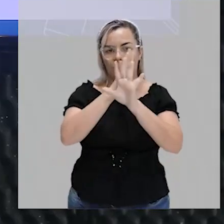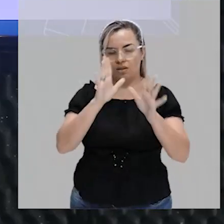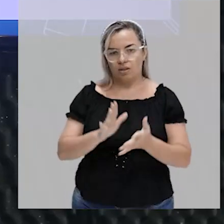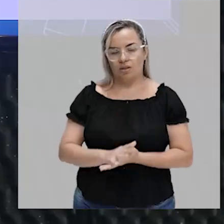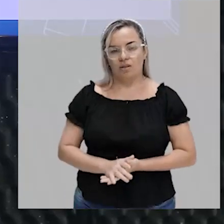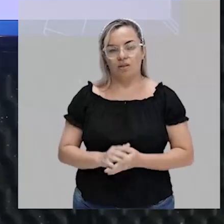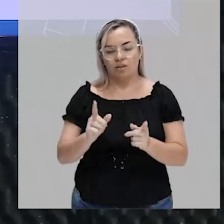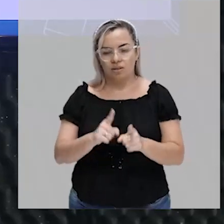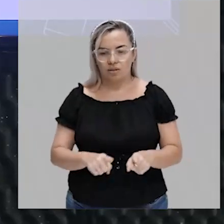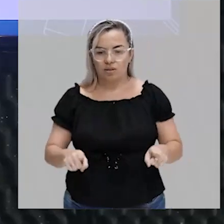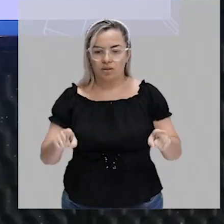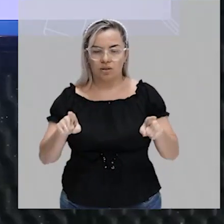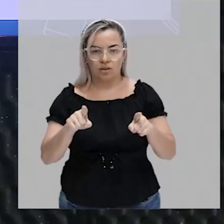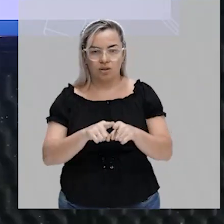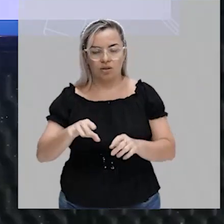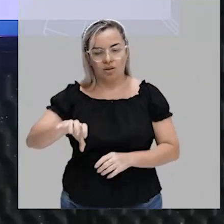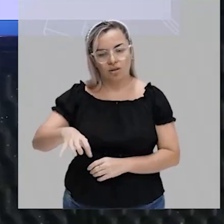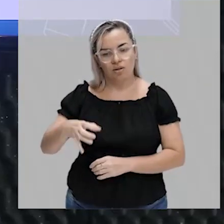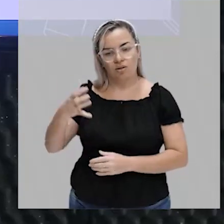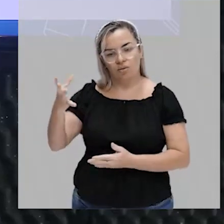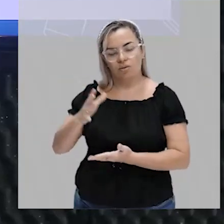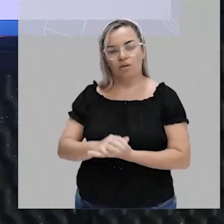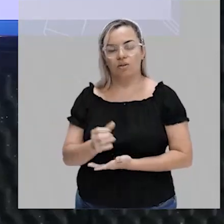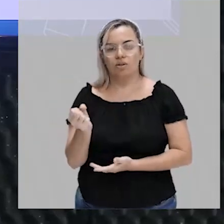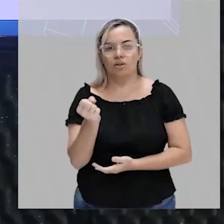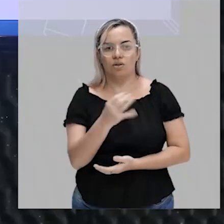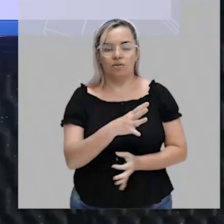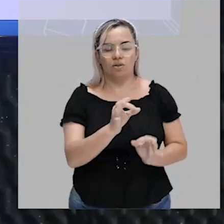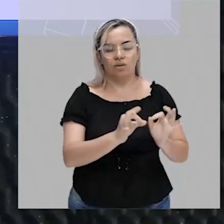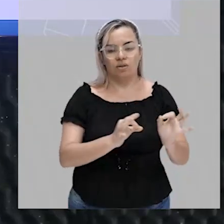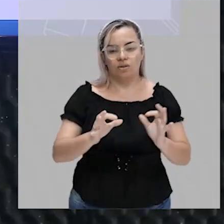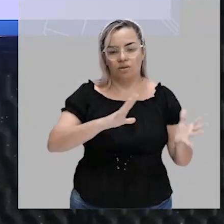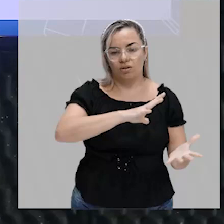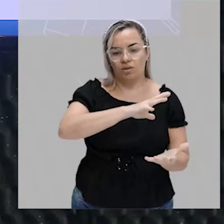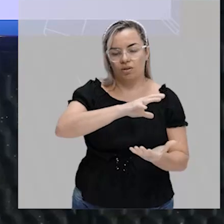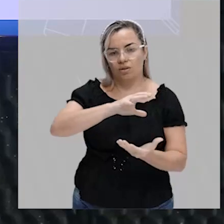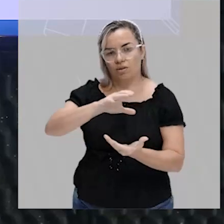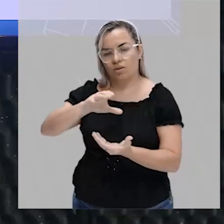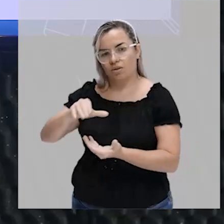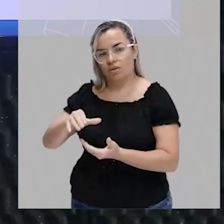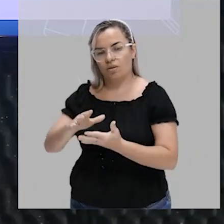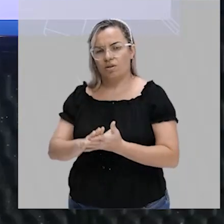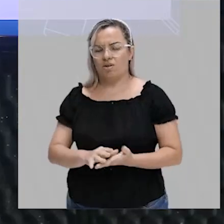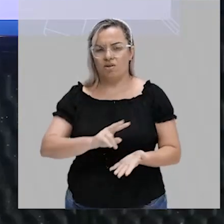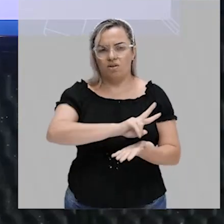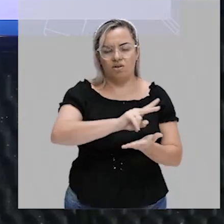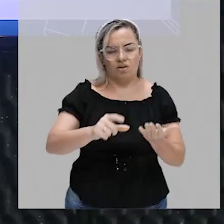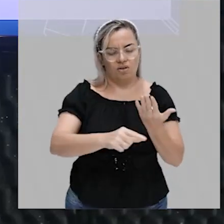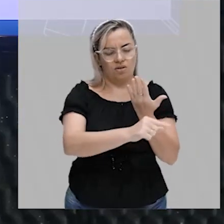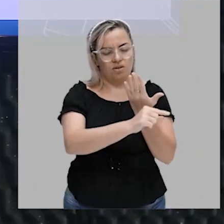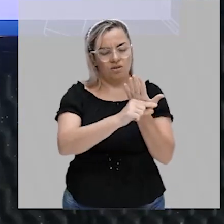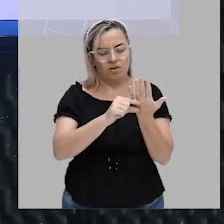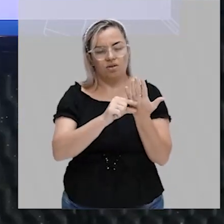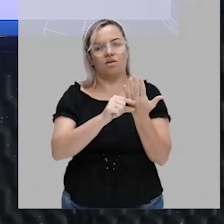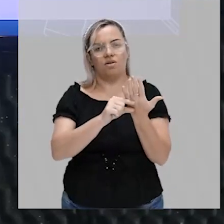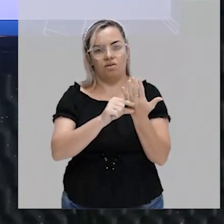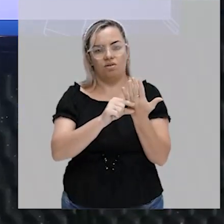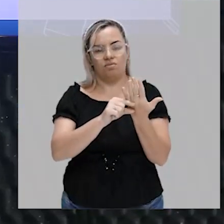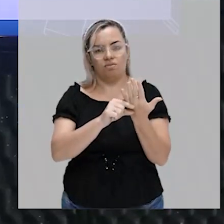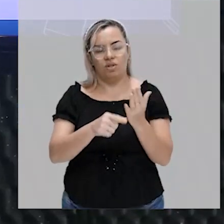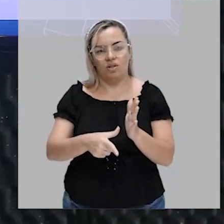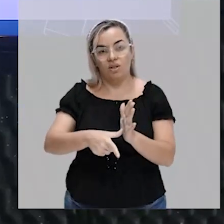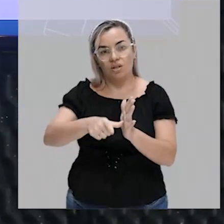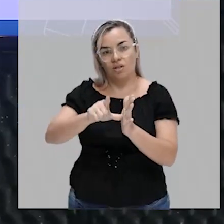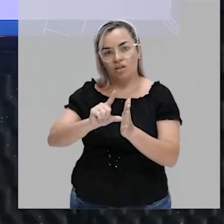evento marcante na nova ordem mundial. Para muitos autores, a nova ordem mundial ela vai ter um período antes deste evento